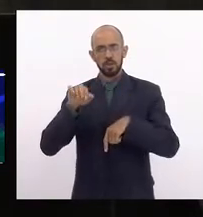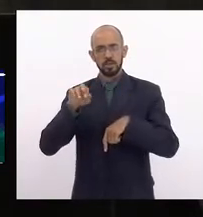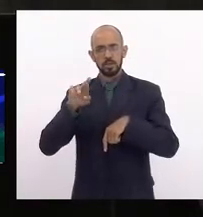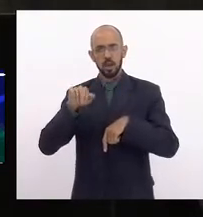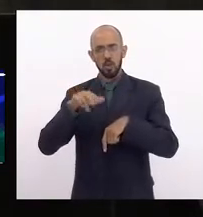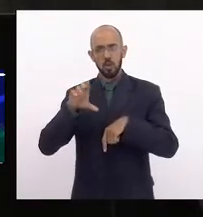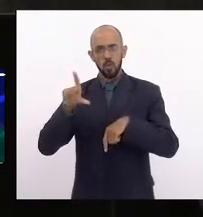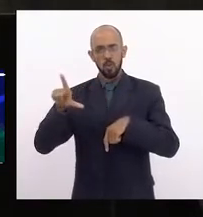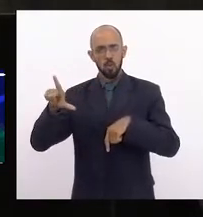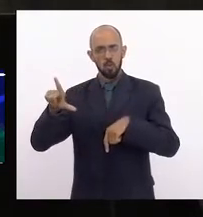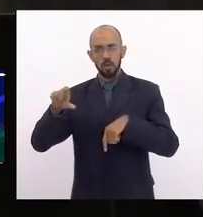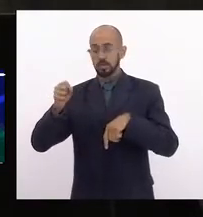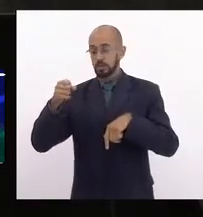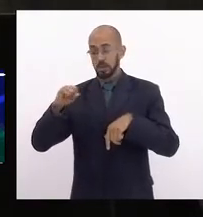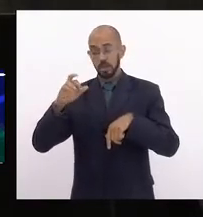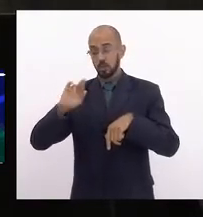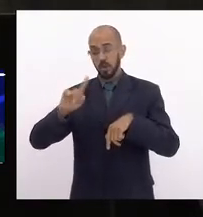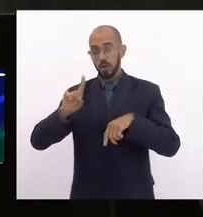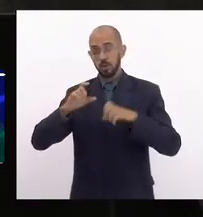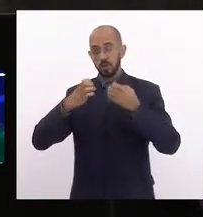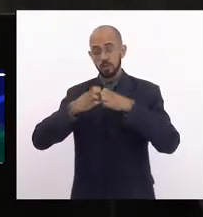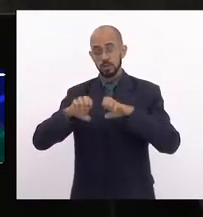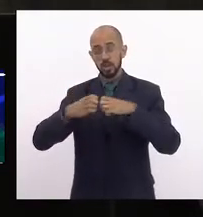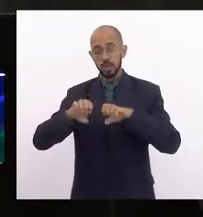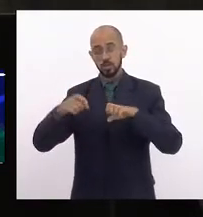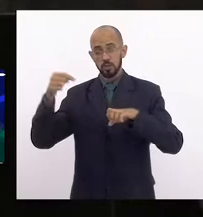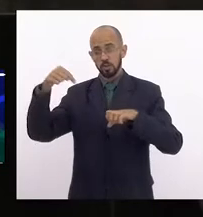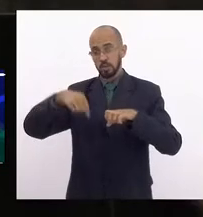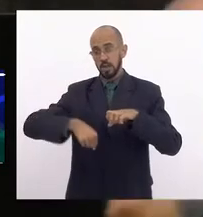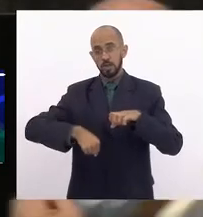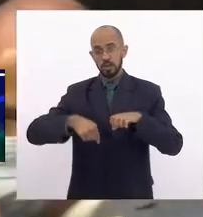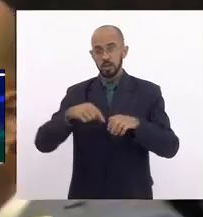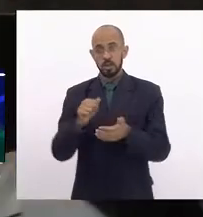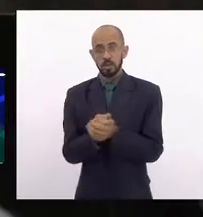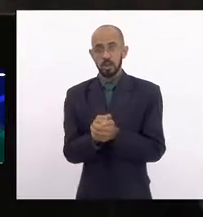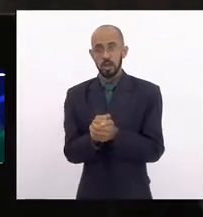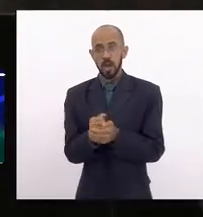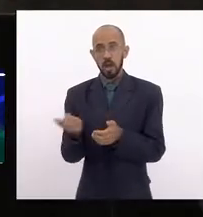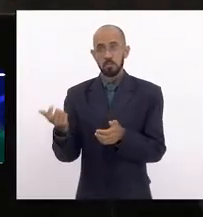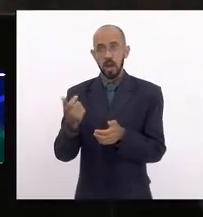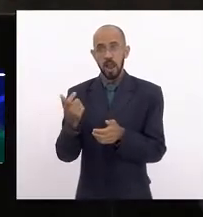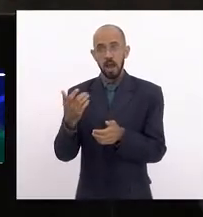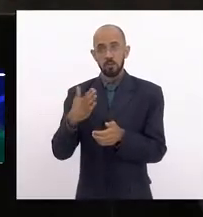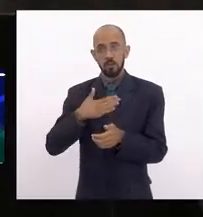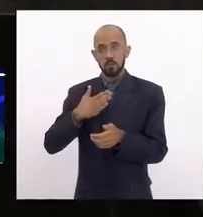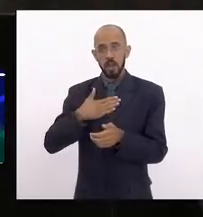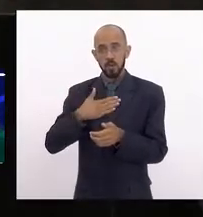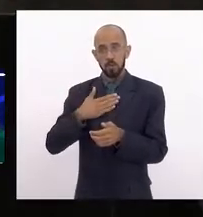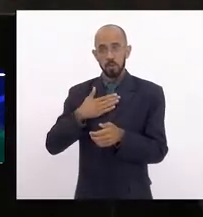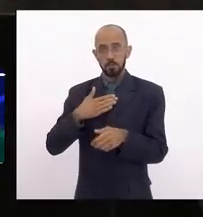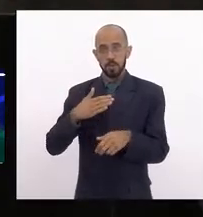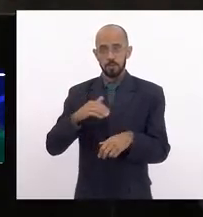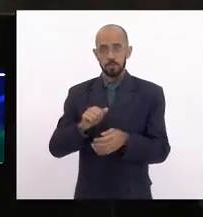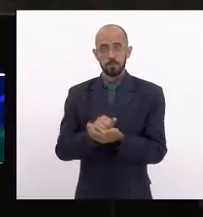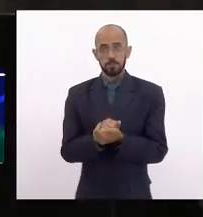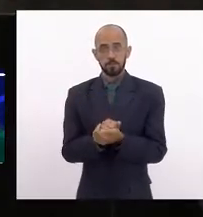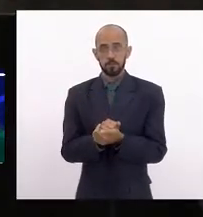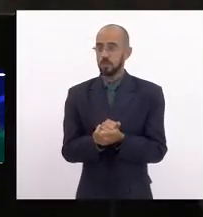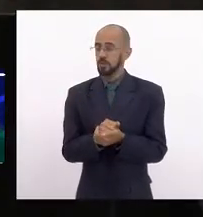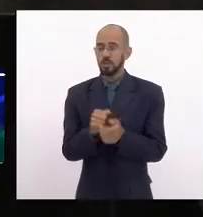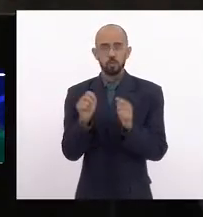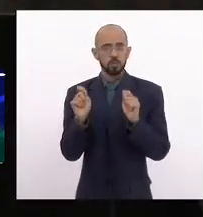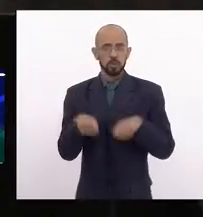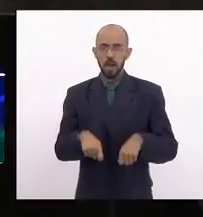estaria aqui a palavra chegou até a mim por isso eu estou aqui e não podemos aceitar nenhum tipo